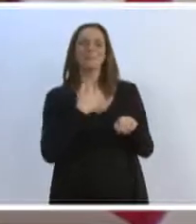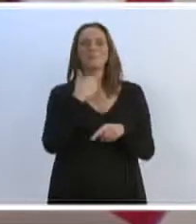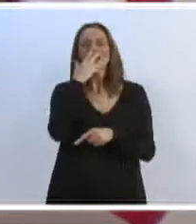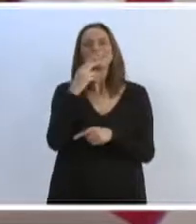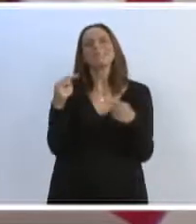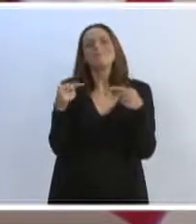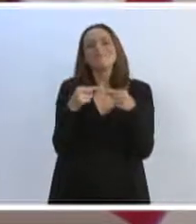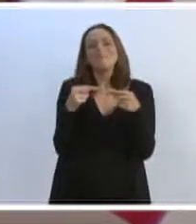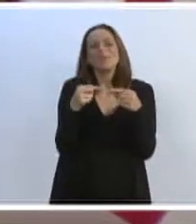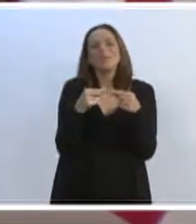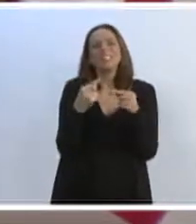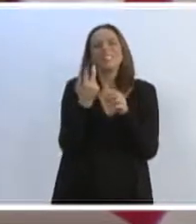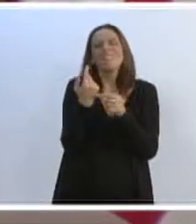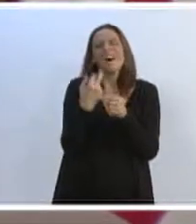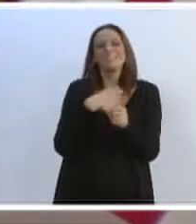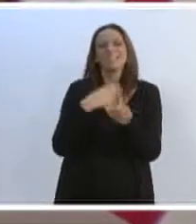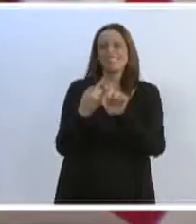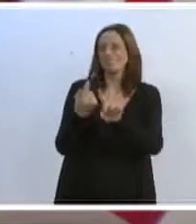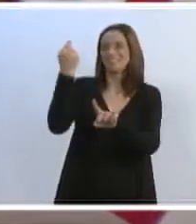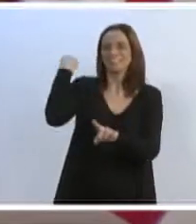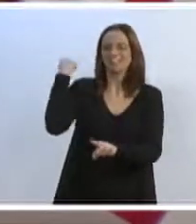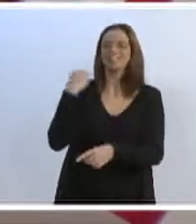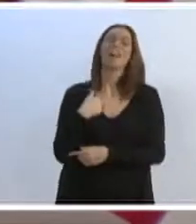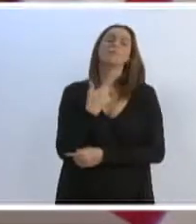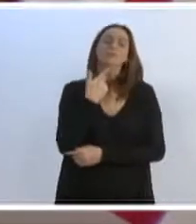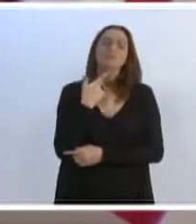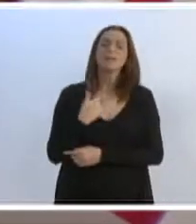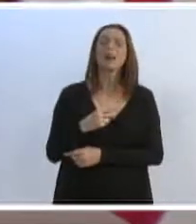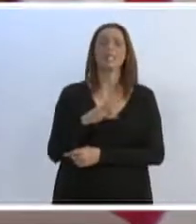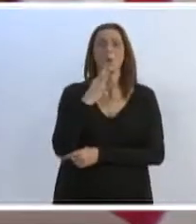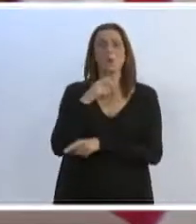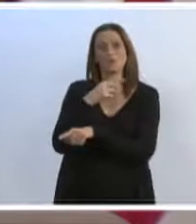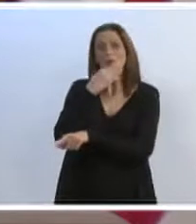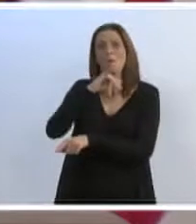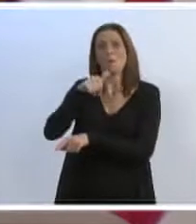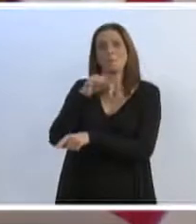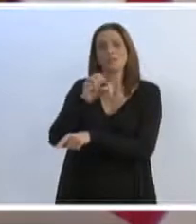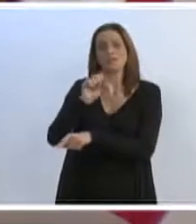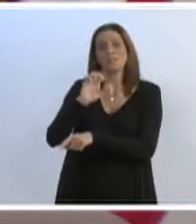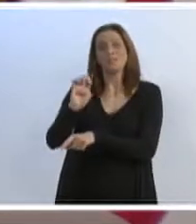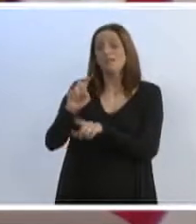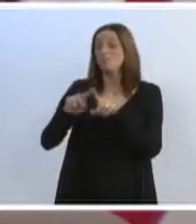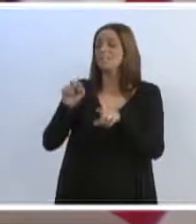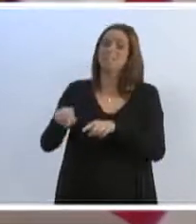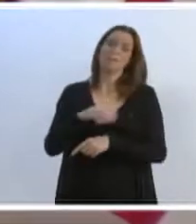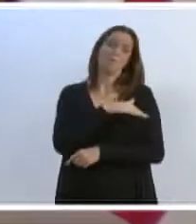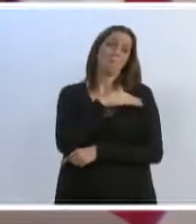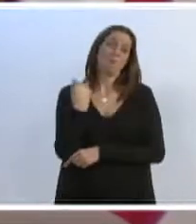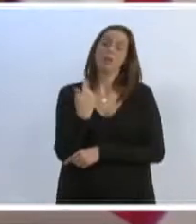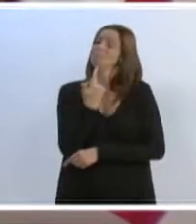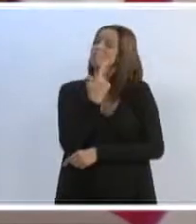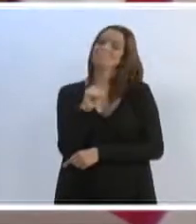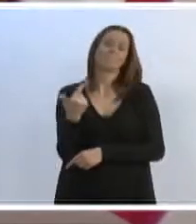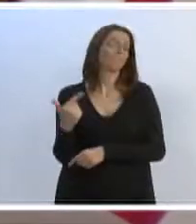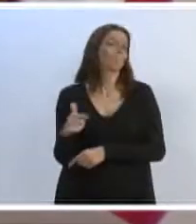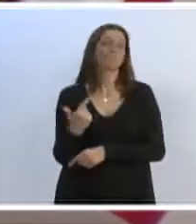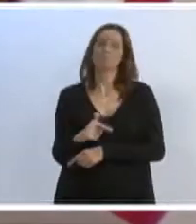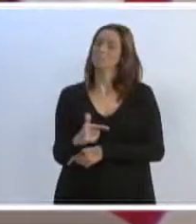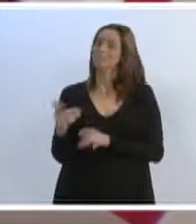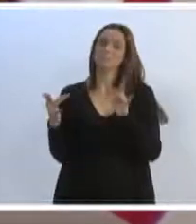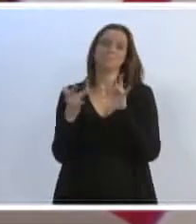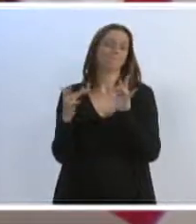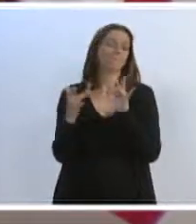da cidade de Blumenau, dos blumenauenses e daqueles que adotaram a nossa cidade. A Sueli Petri,